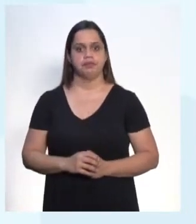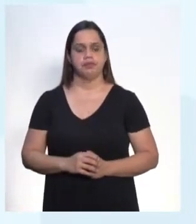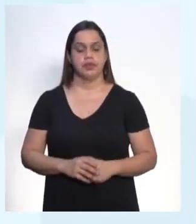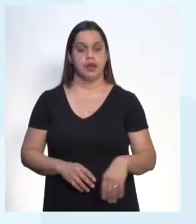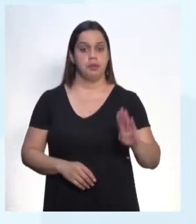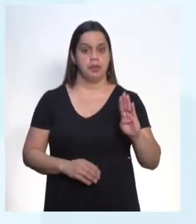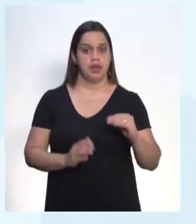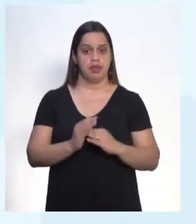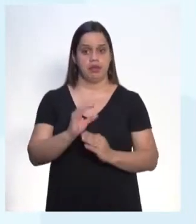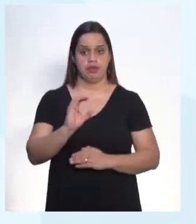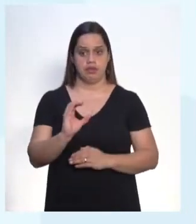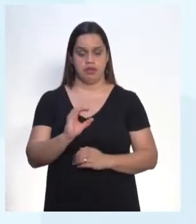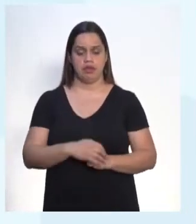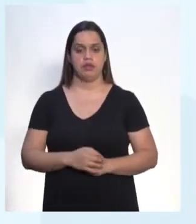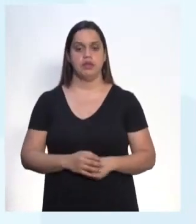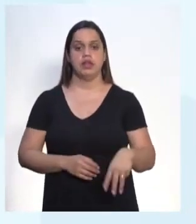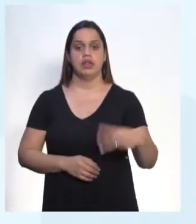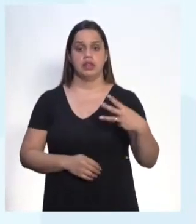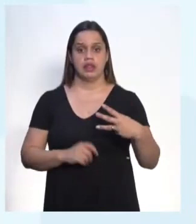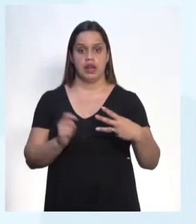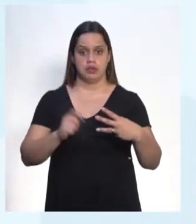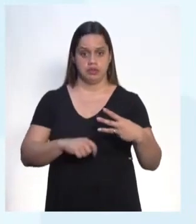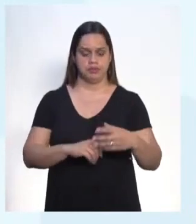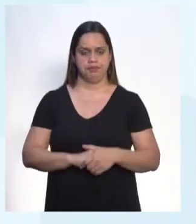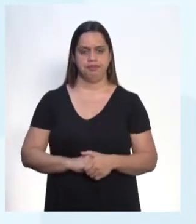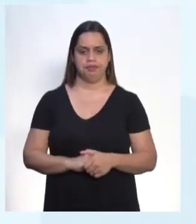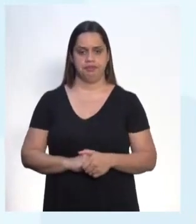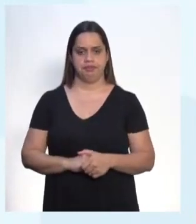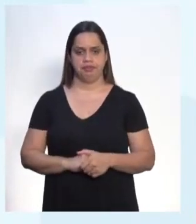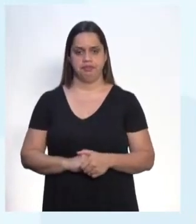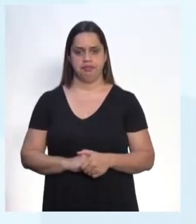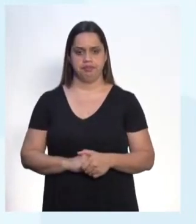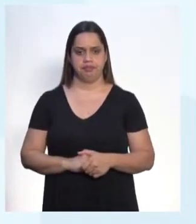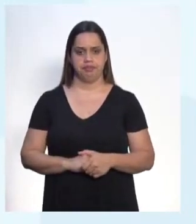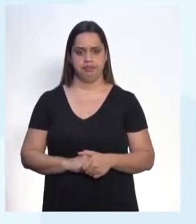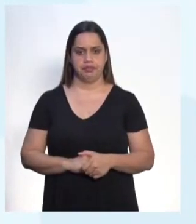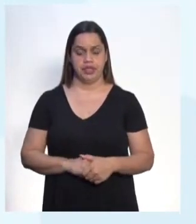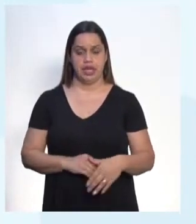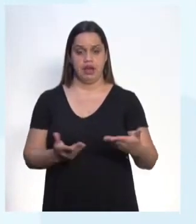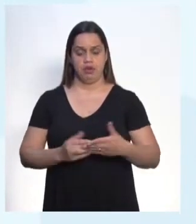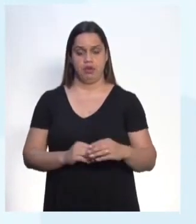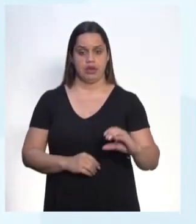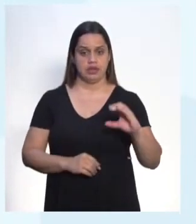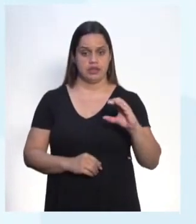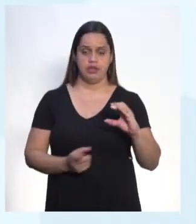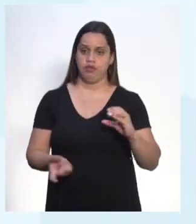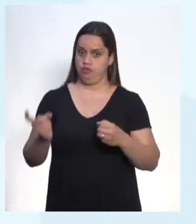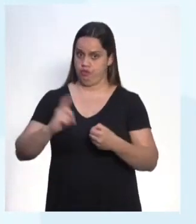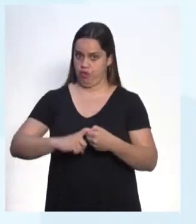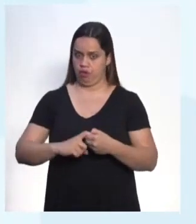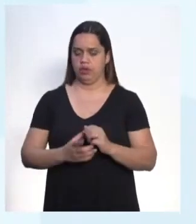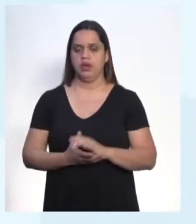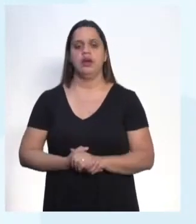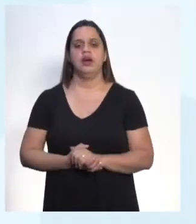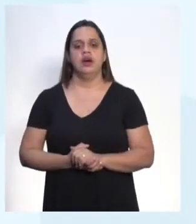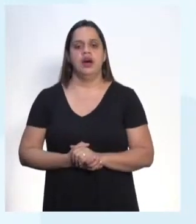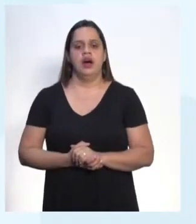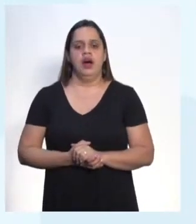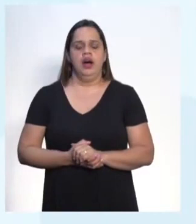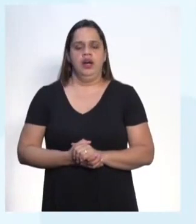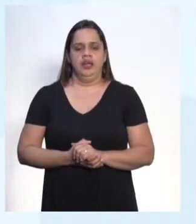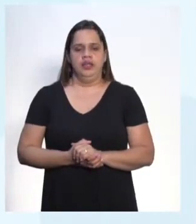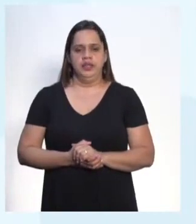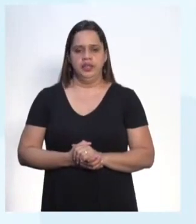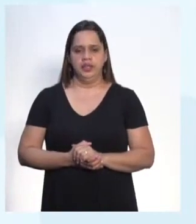até C, 3 possibilidades. Cheguei em C, vou voltar. Então, de